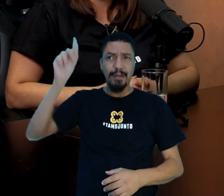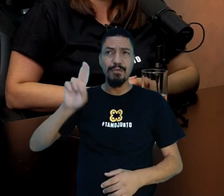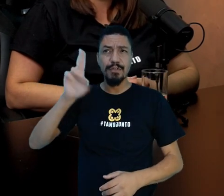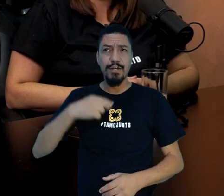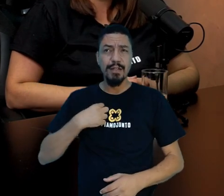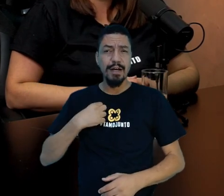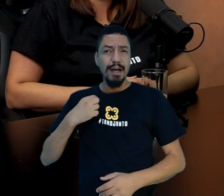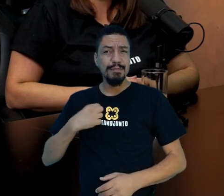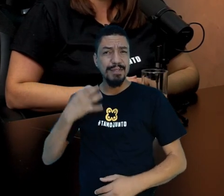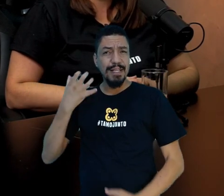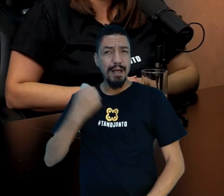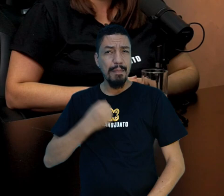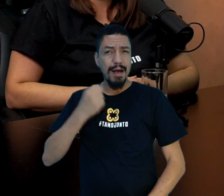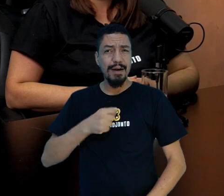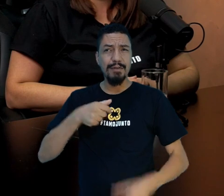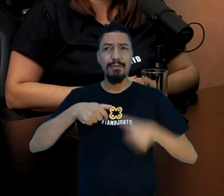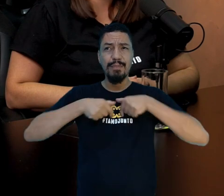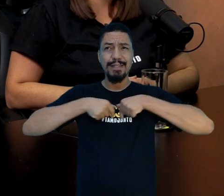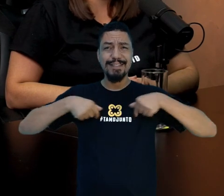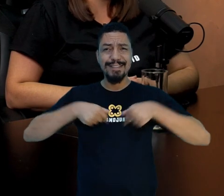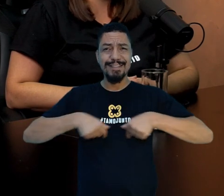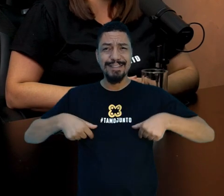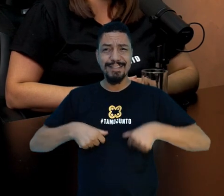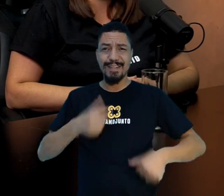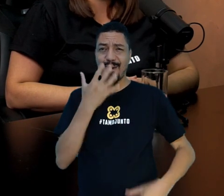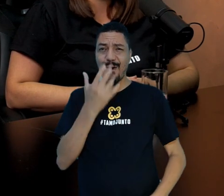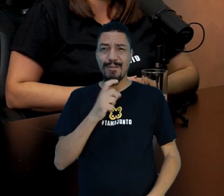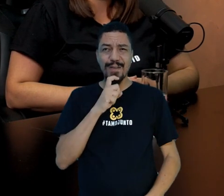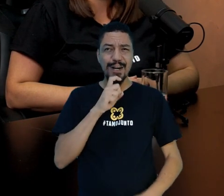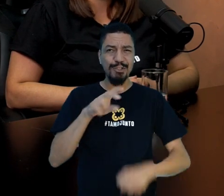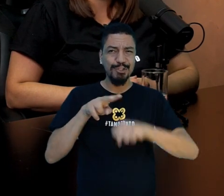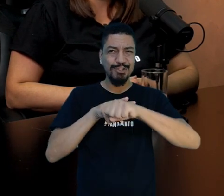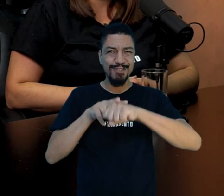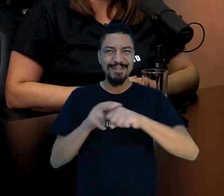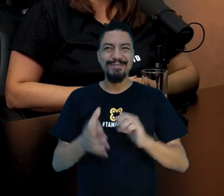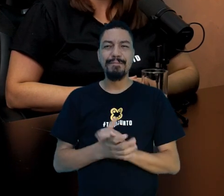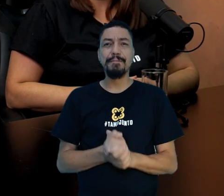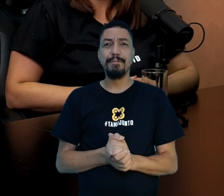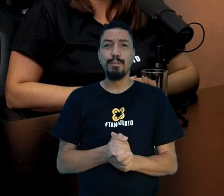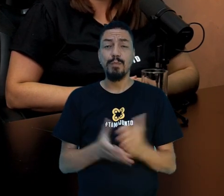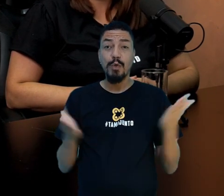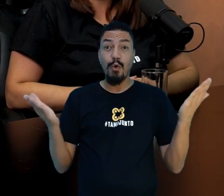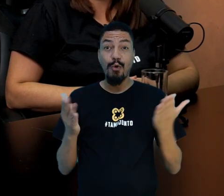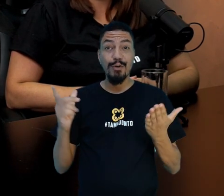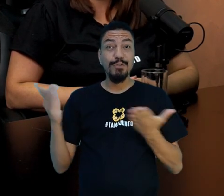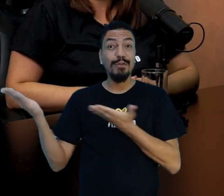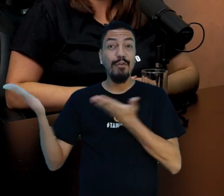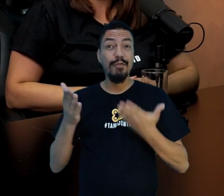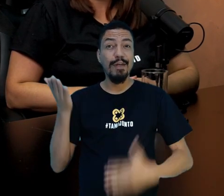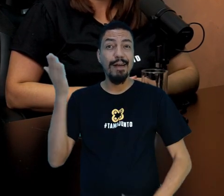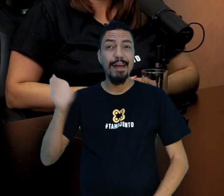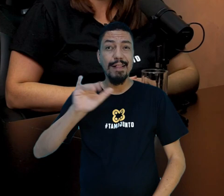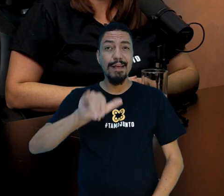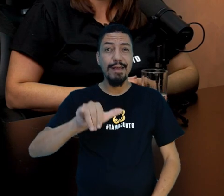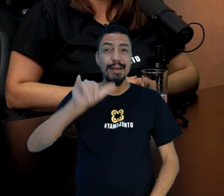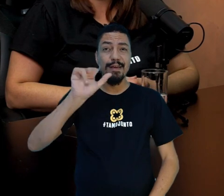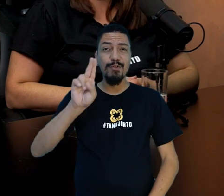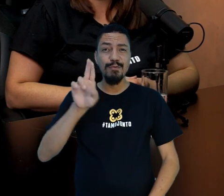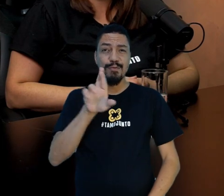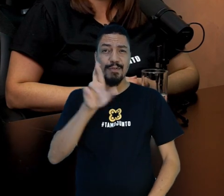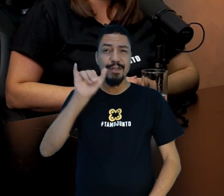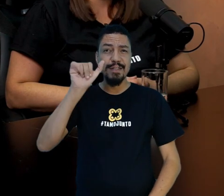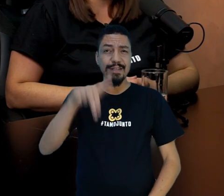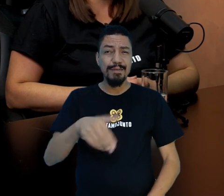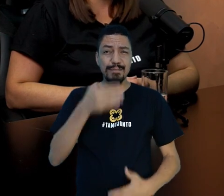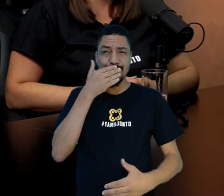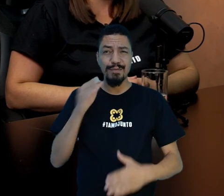uma camiseta branca com listras verdes. Bom, estamos aqui hoje com o Yurin. Yurin, por favor,